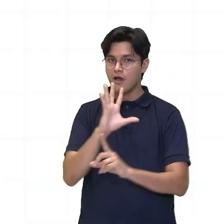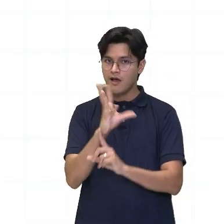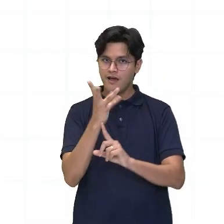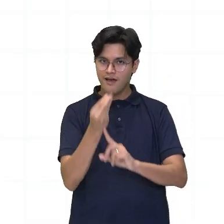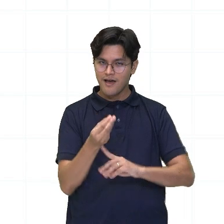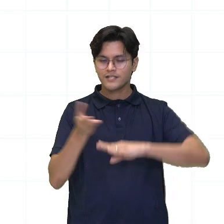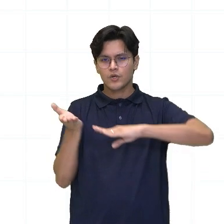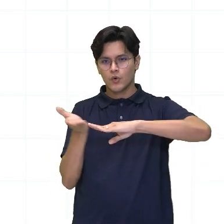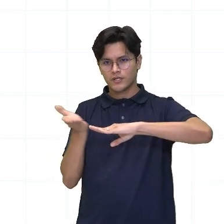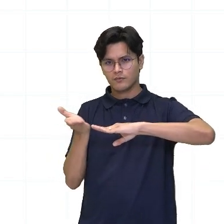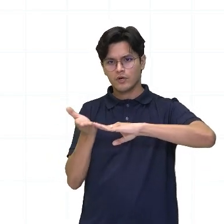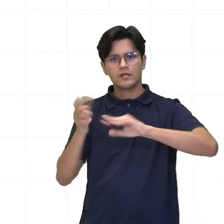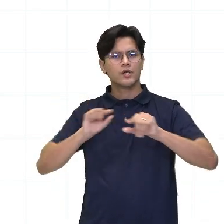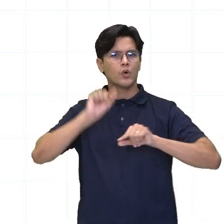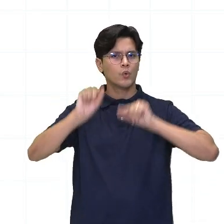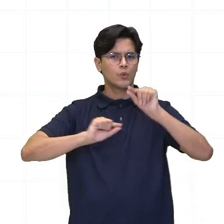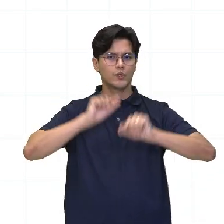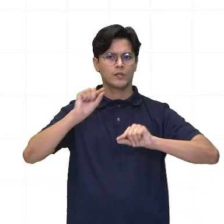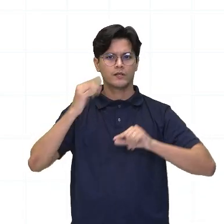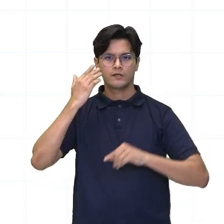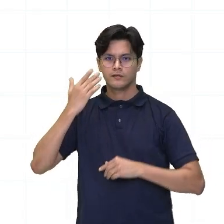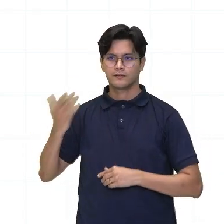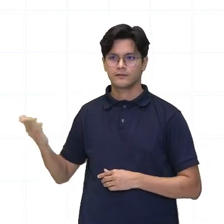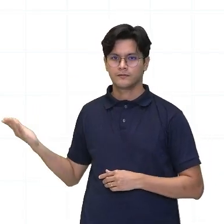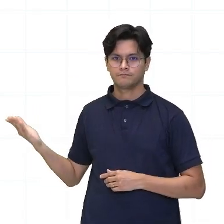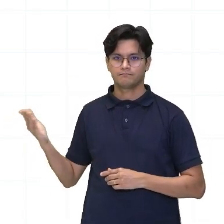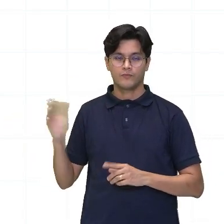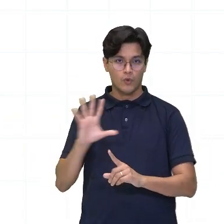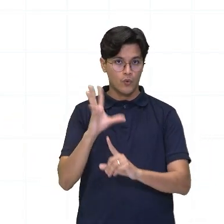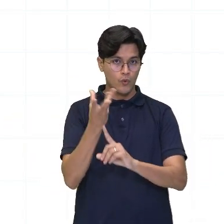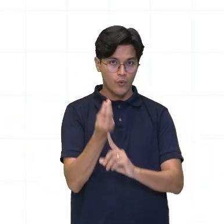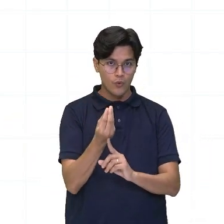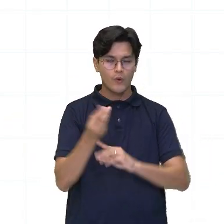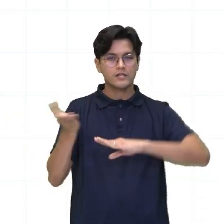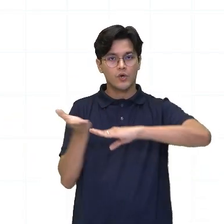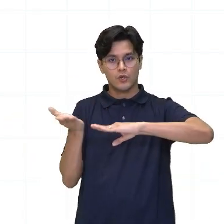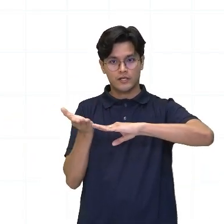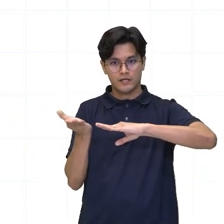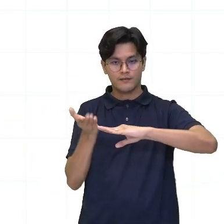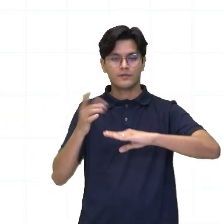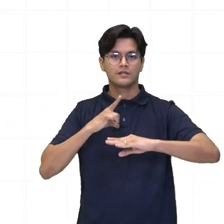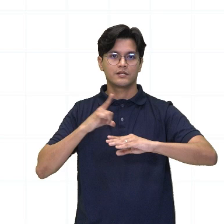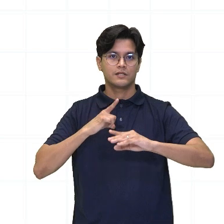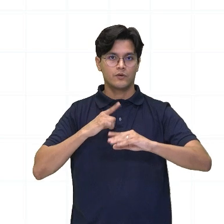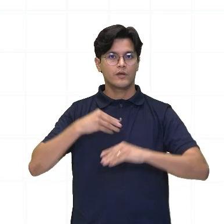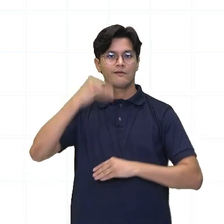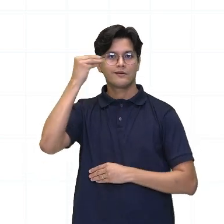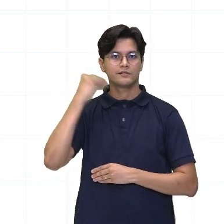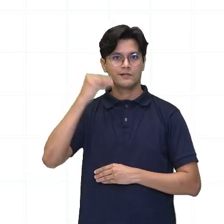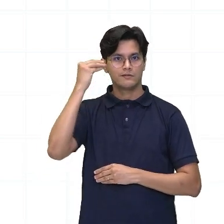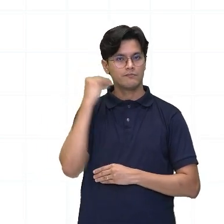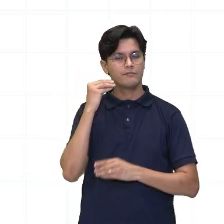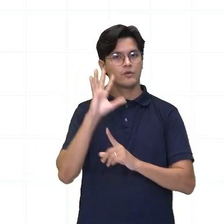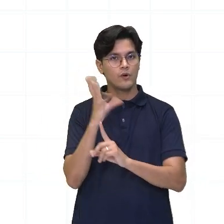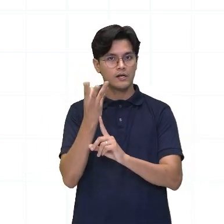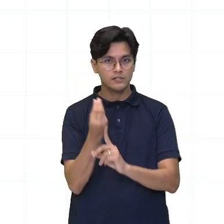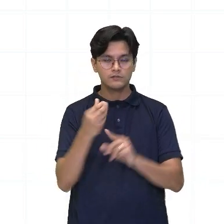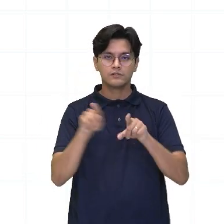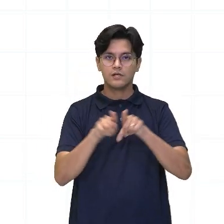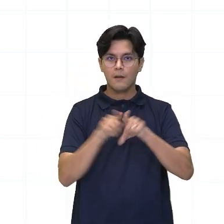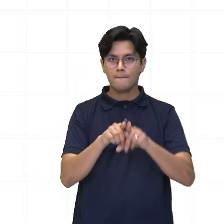definir o que é arte contemporânea. Bem, a arte contemporânea, ela abrange experimentações artísticas e